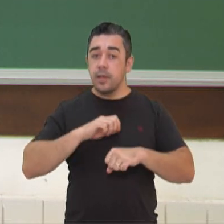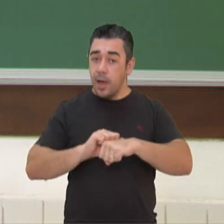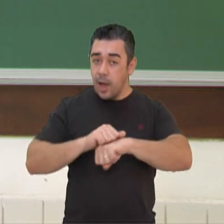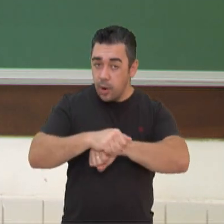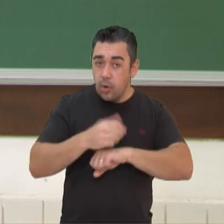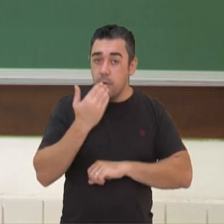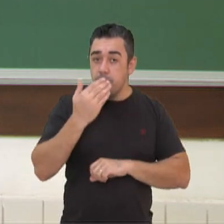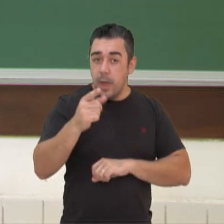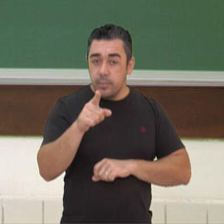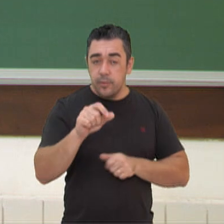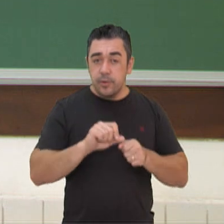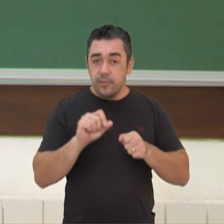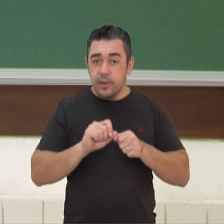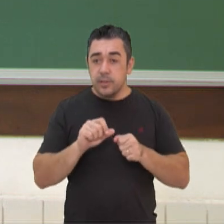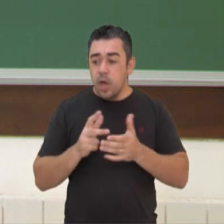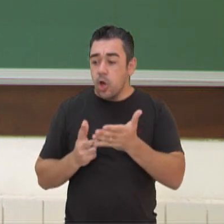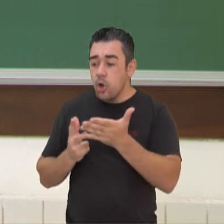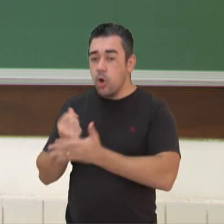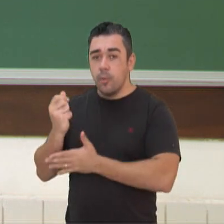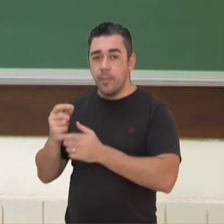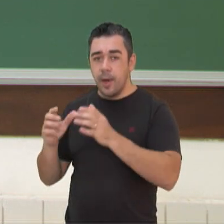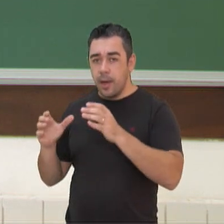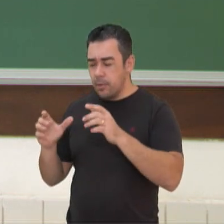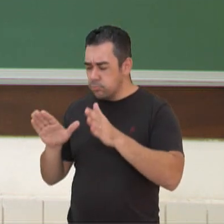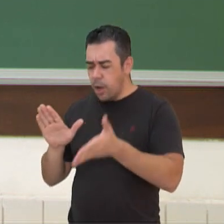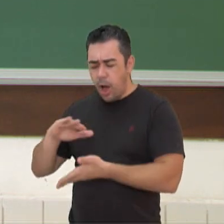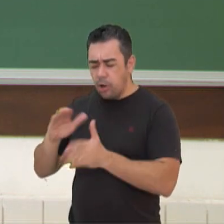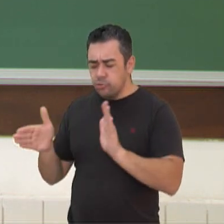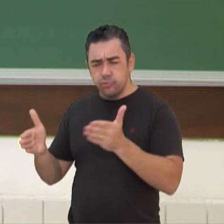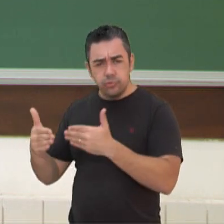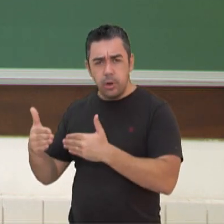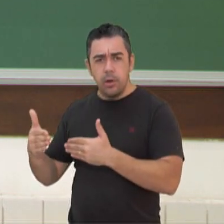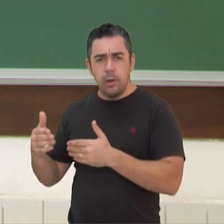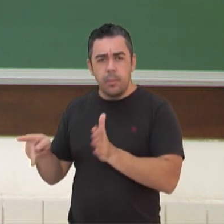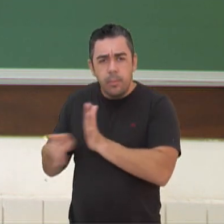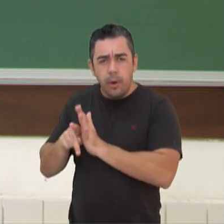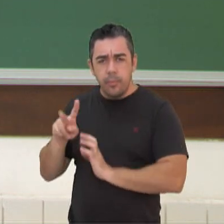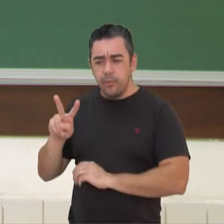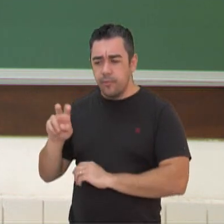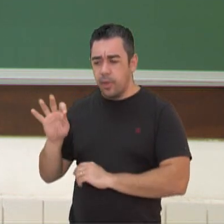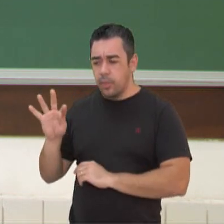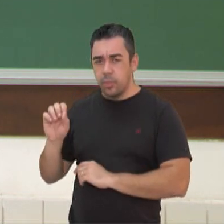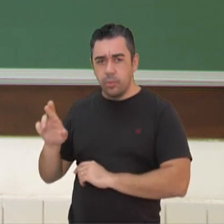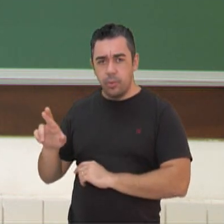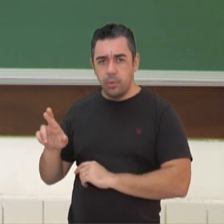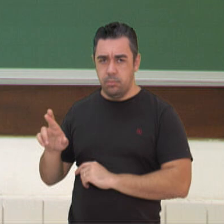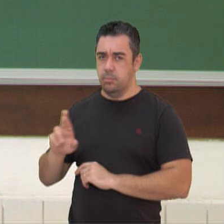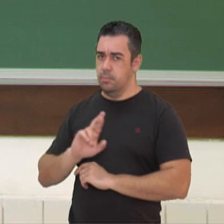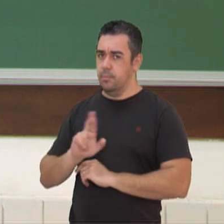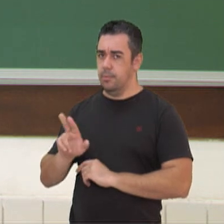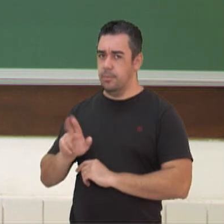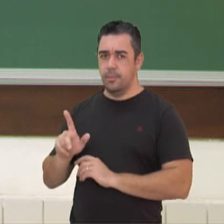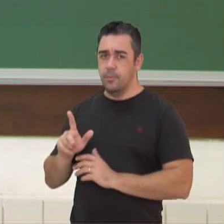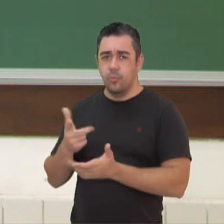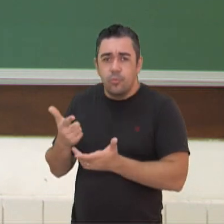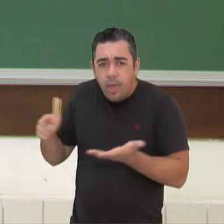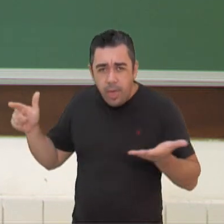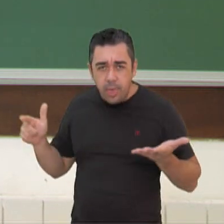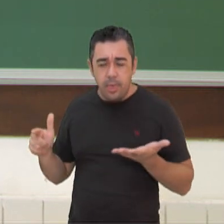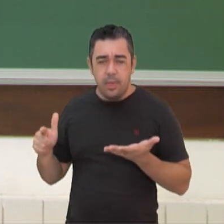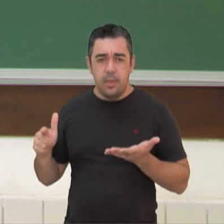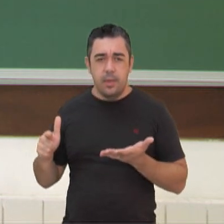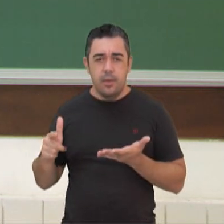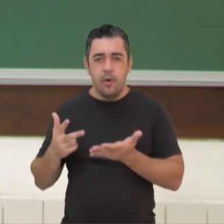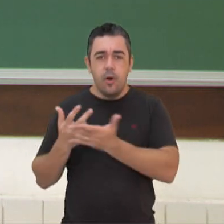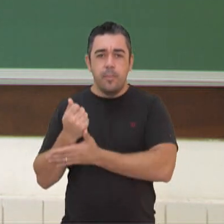uma caixinha de vetores. Então, os calouros lá, vêm os veteranos na tua sala e falam, vai comprar uma caixinha de vetores. Você, onde que tem esse caixinha? Ah,